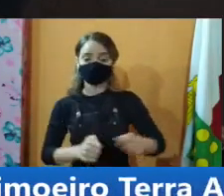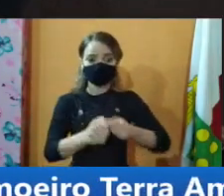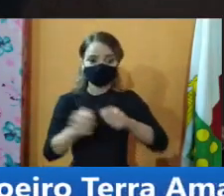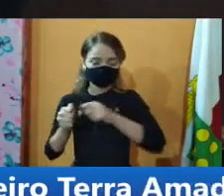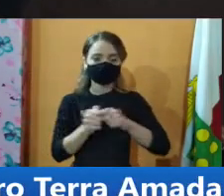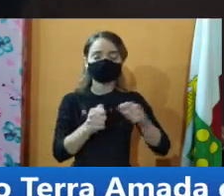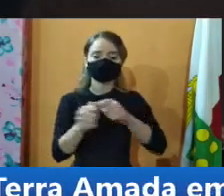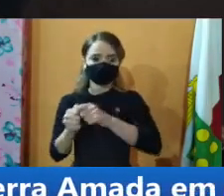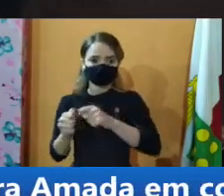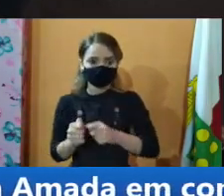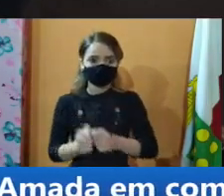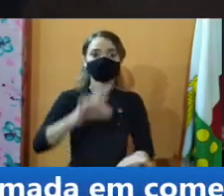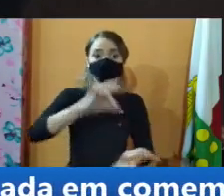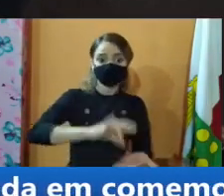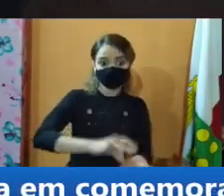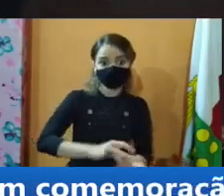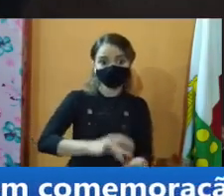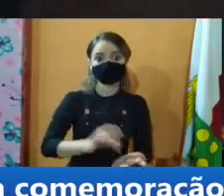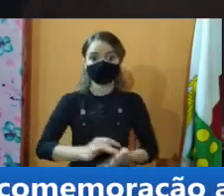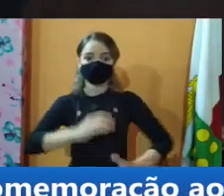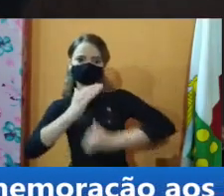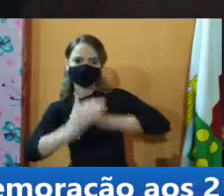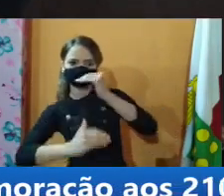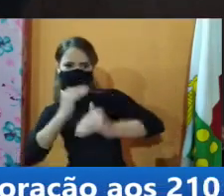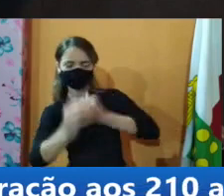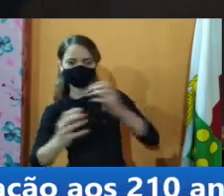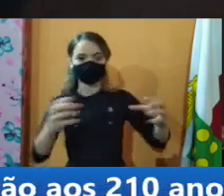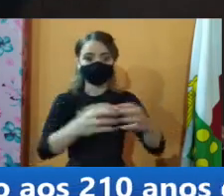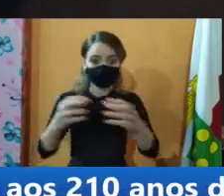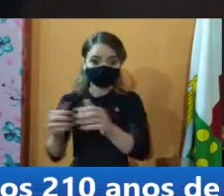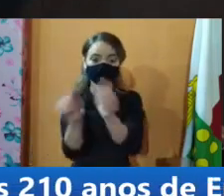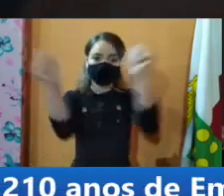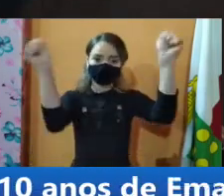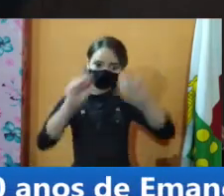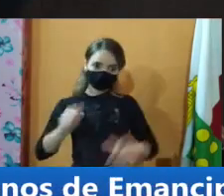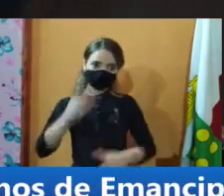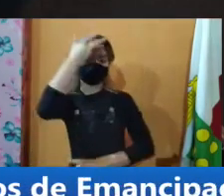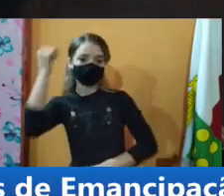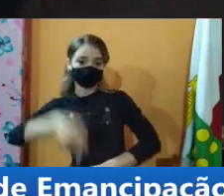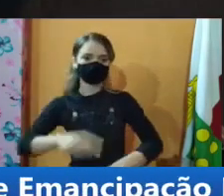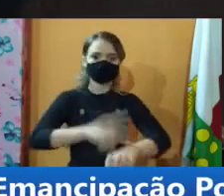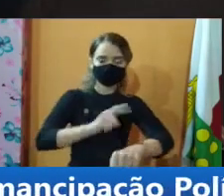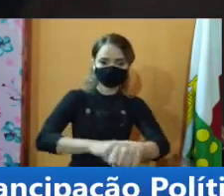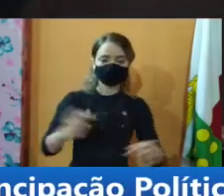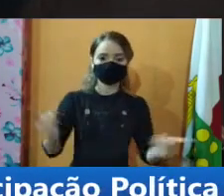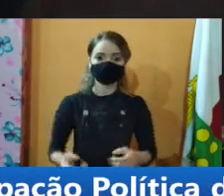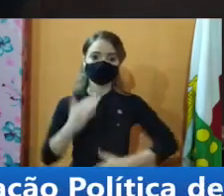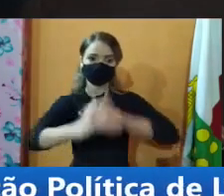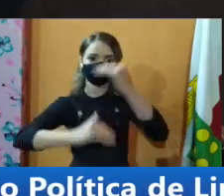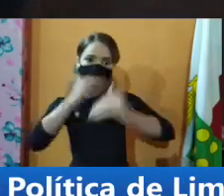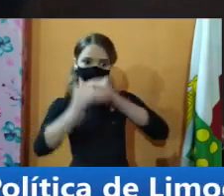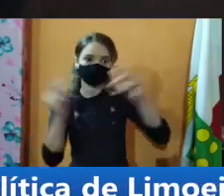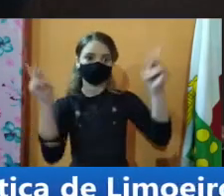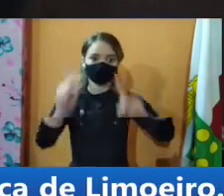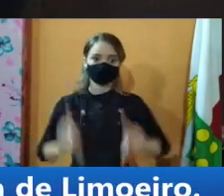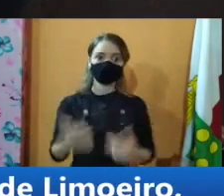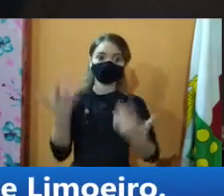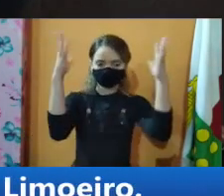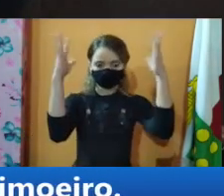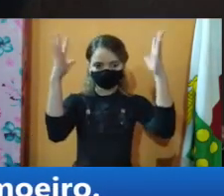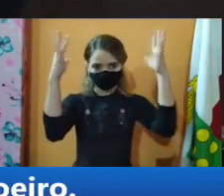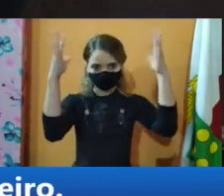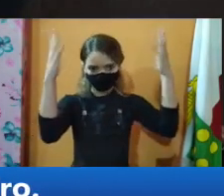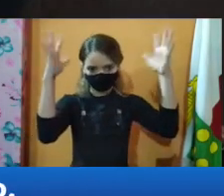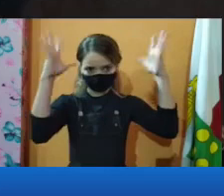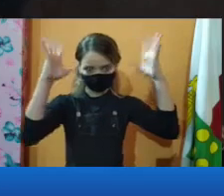né, Dudinha? O trabalho de produção para juntar esses artistas, para fazer isso na hora certa, para montar com essas vinhetas. Vamos aplaudir logo esse pessoal